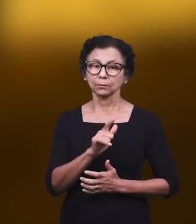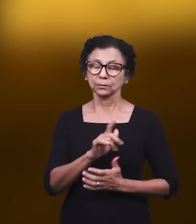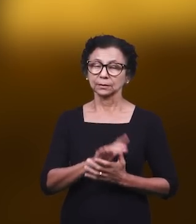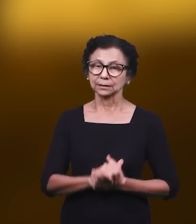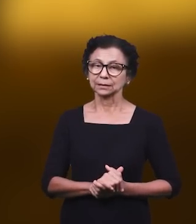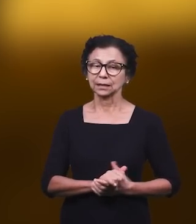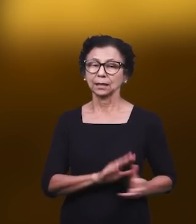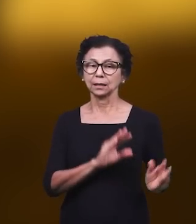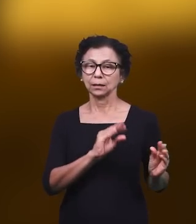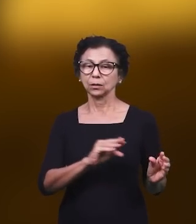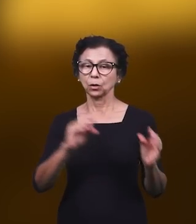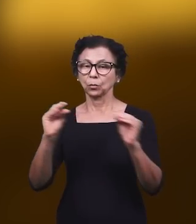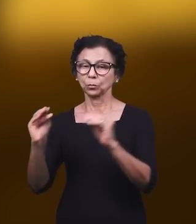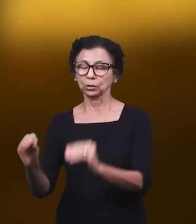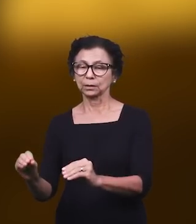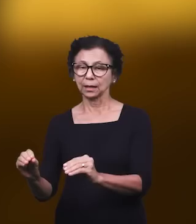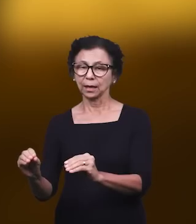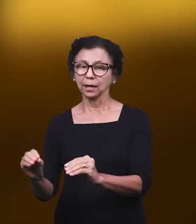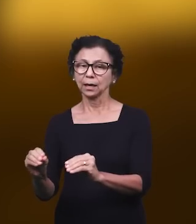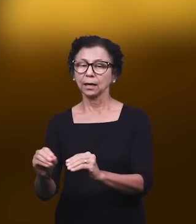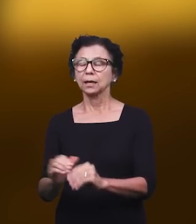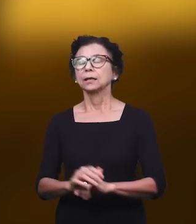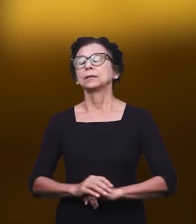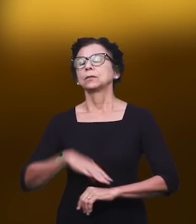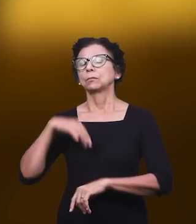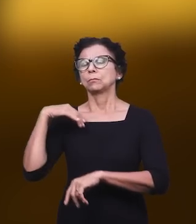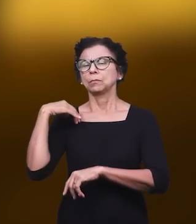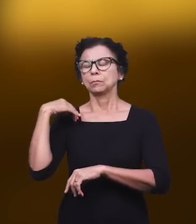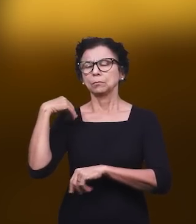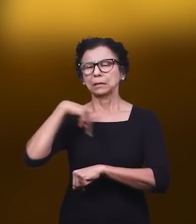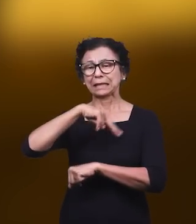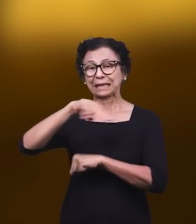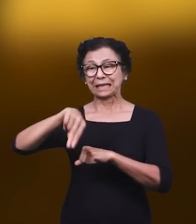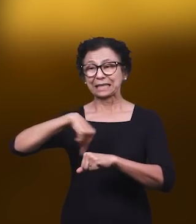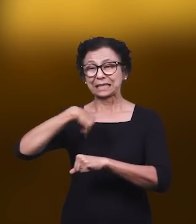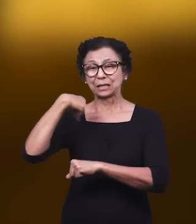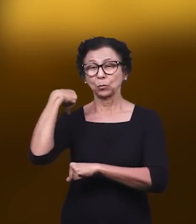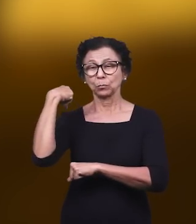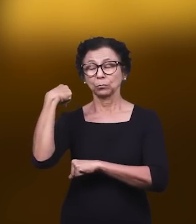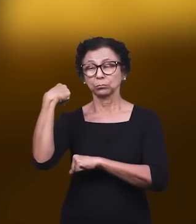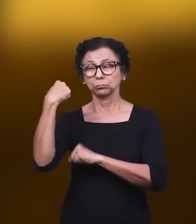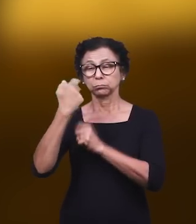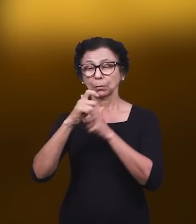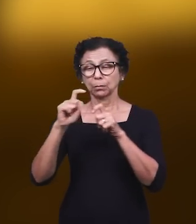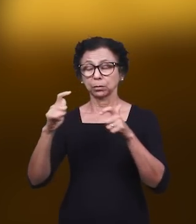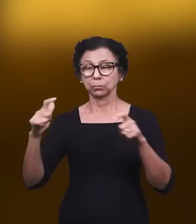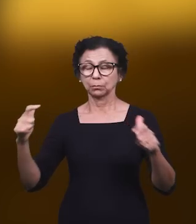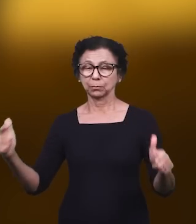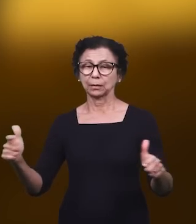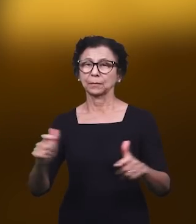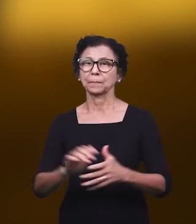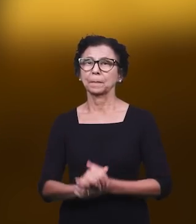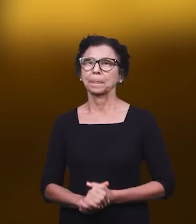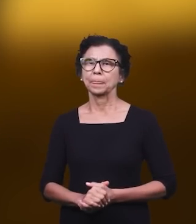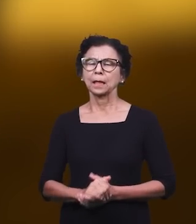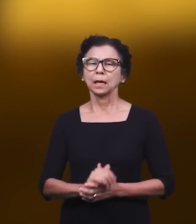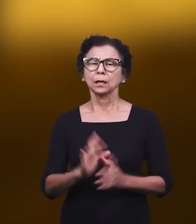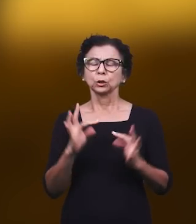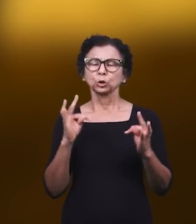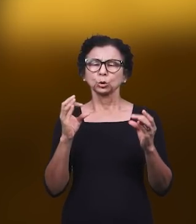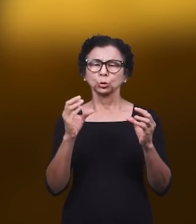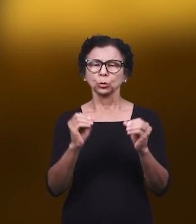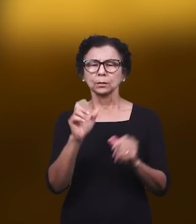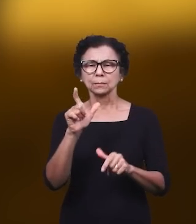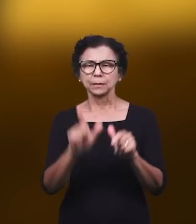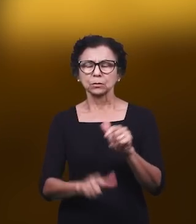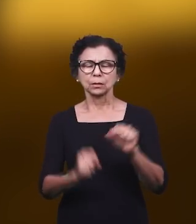nação, e abençoar-te-ei e engrandecerei o teu nome, e tu serás uma bênção. E abençoarei os que te abençoarem, e amaldiçoarei